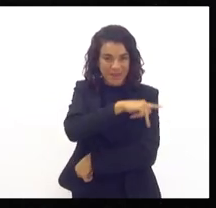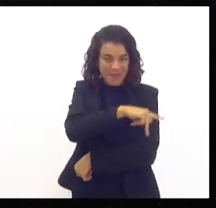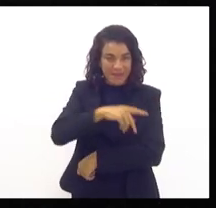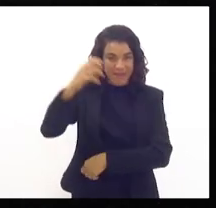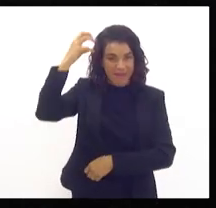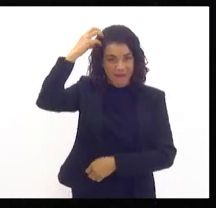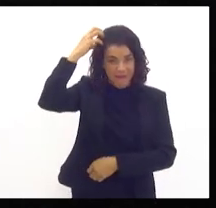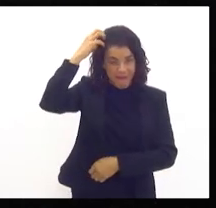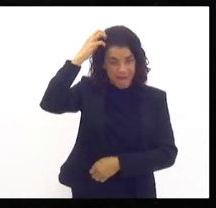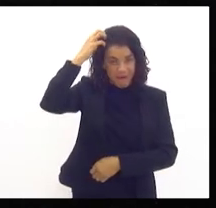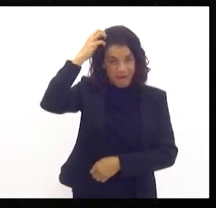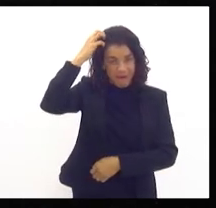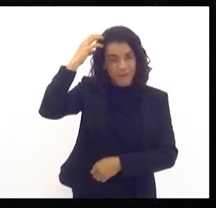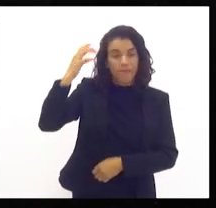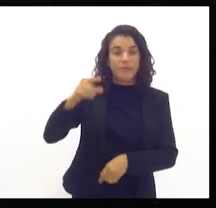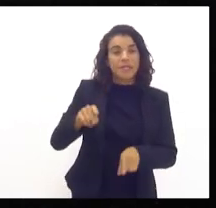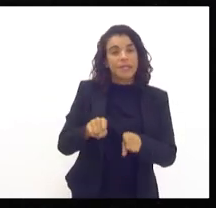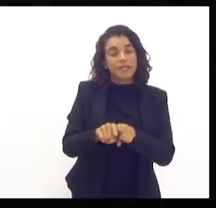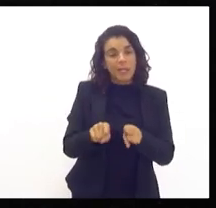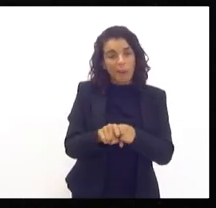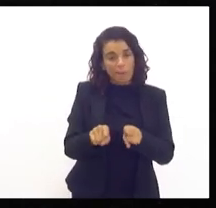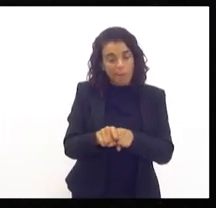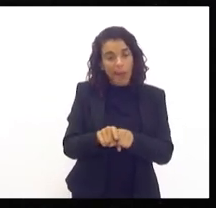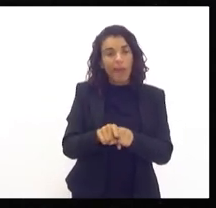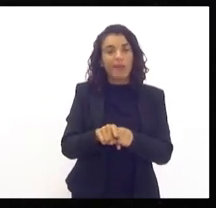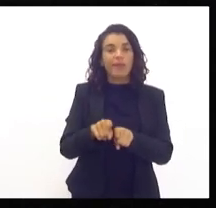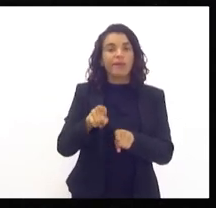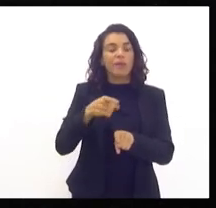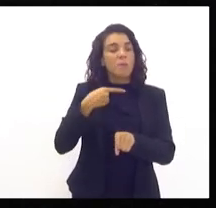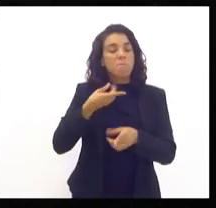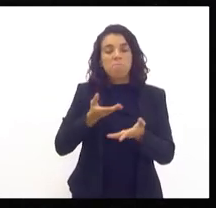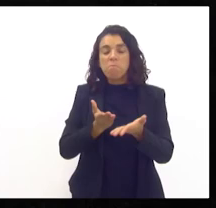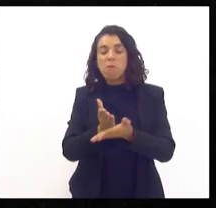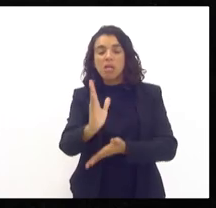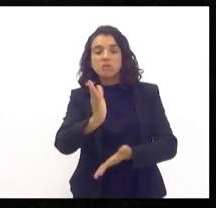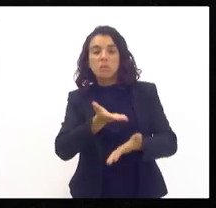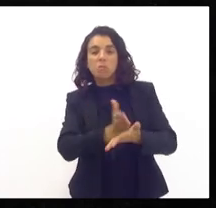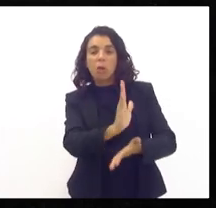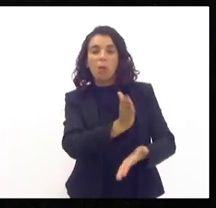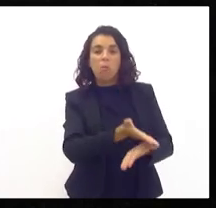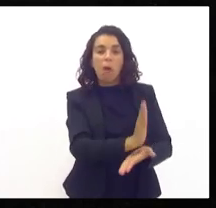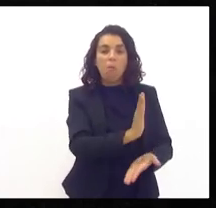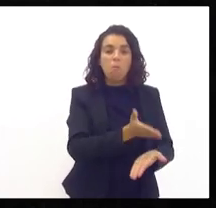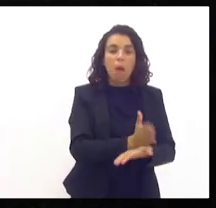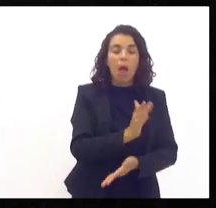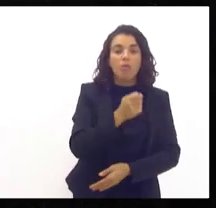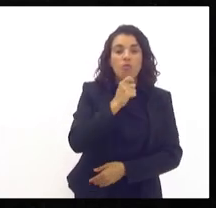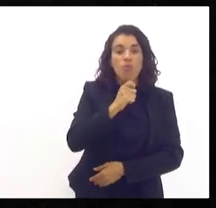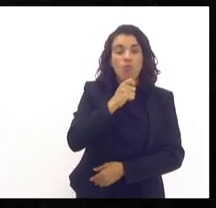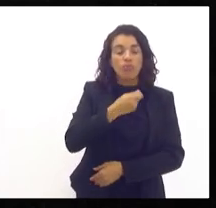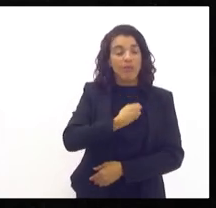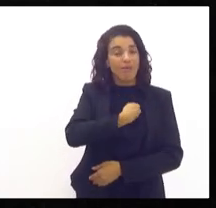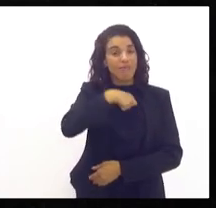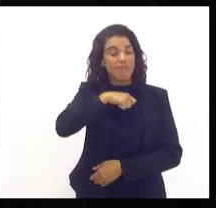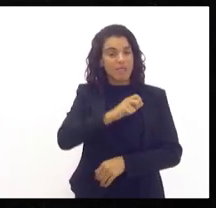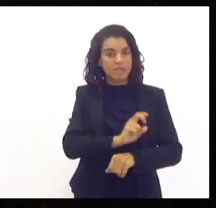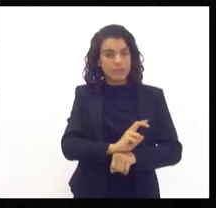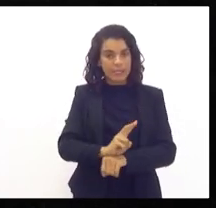Reis, passando em nossas barreiras fiscais, sem ao mínimo ter fiscalização.